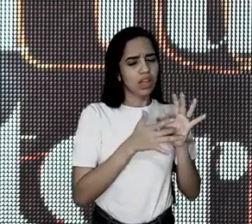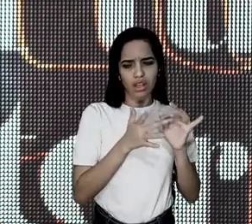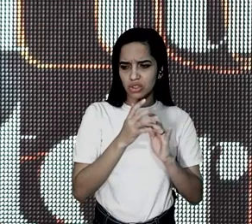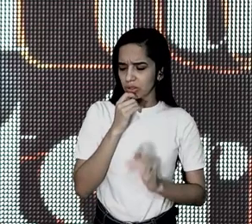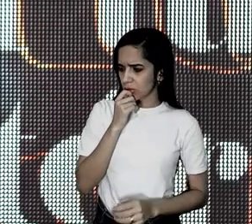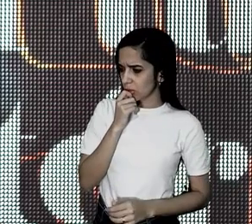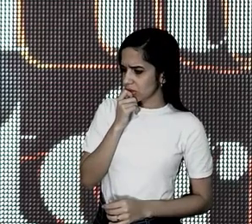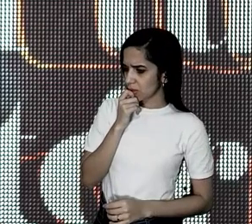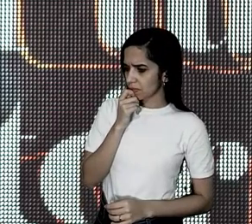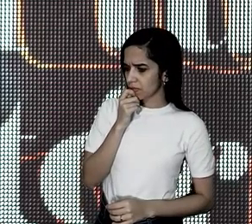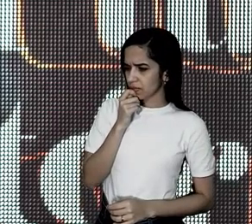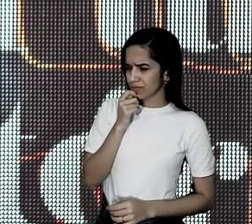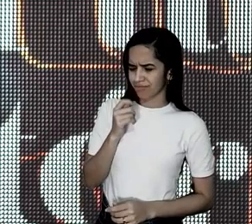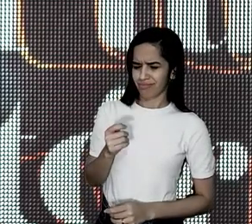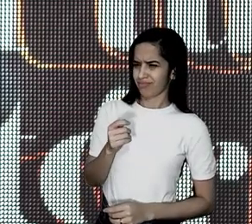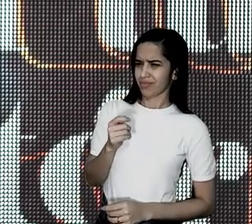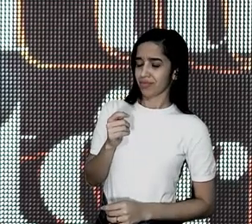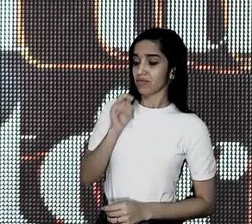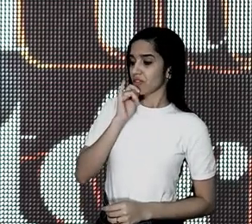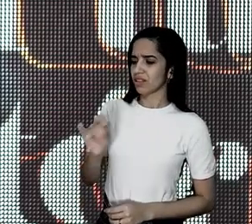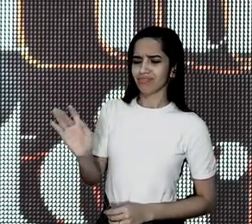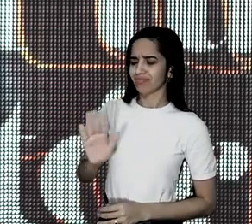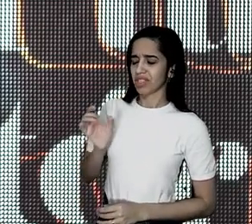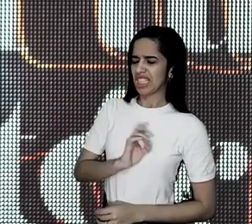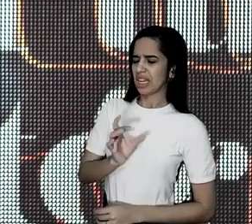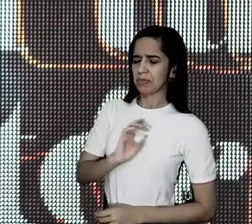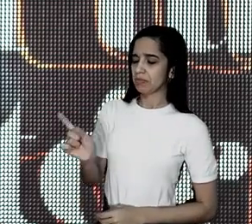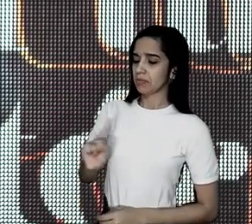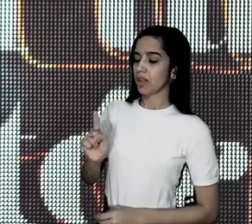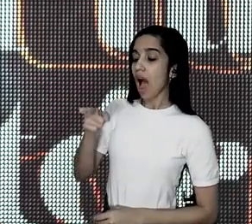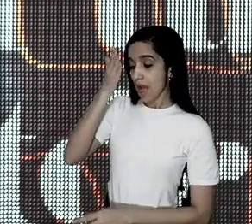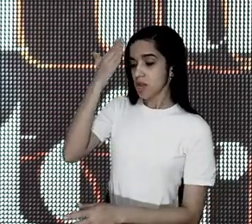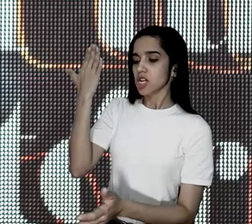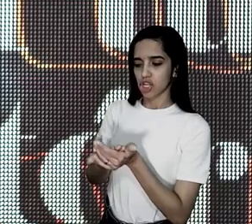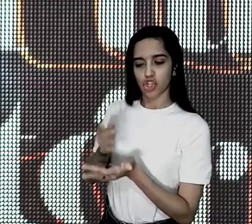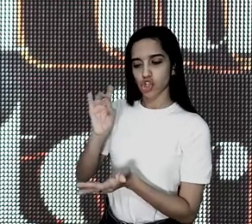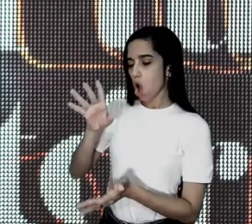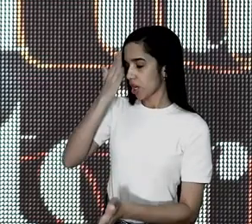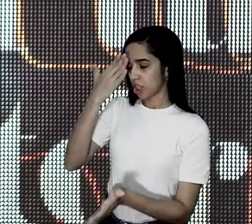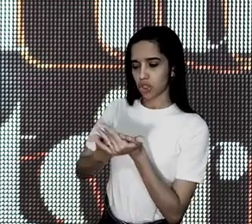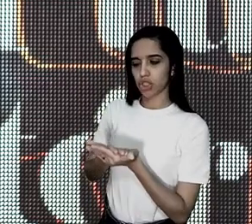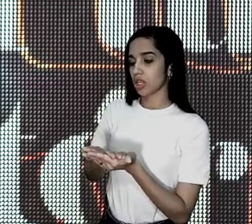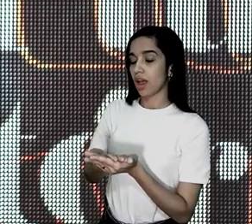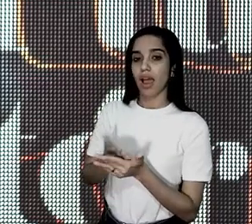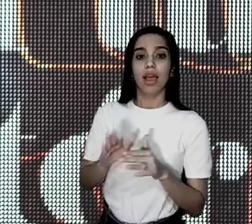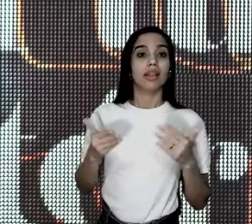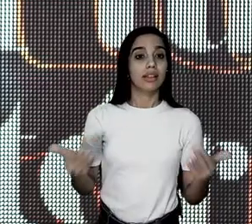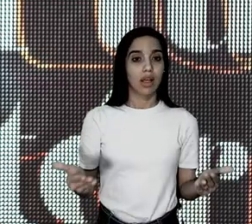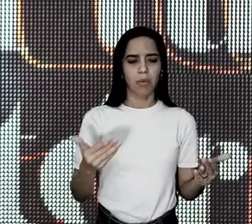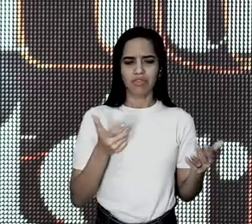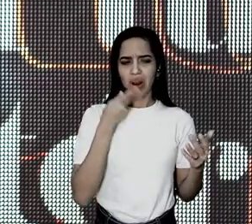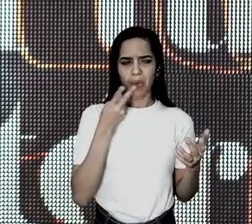acudir tais palavras, disse ao chefe da sinagoga: não temas, crê somente. Contudo, não permitiu que